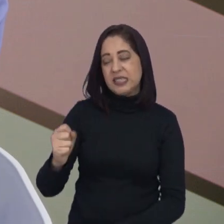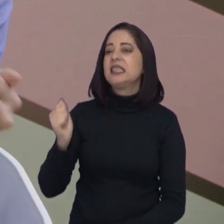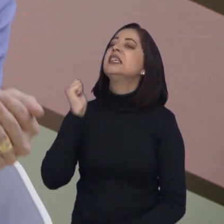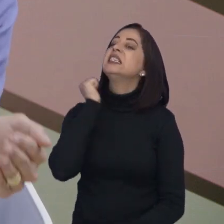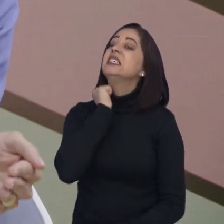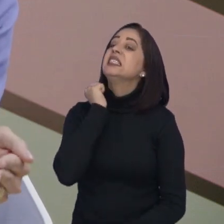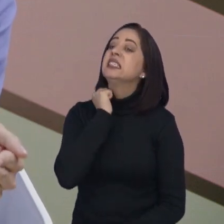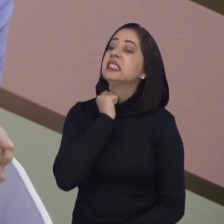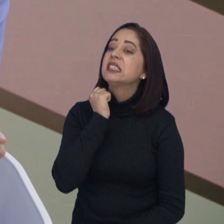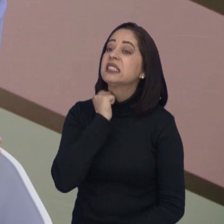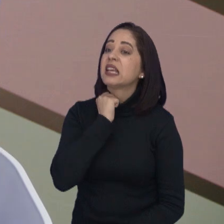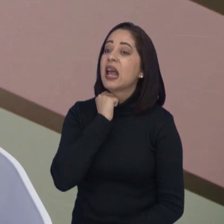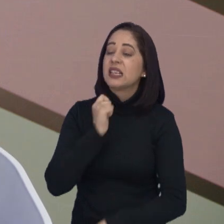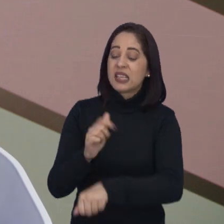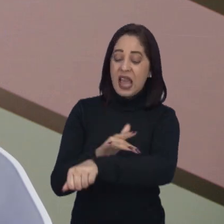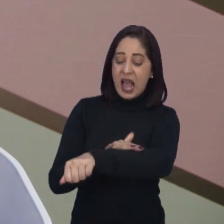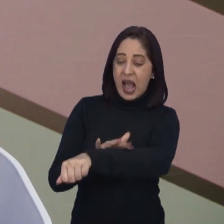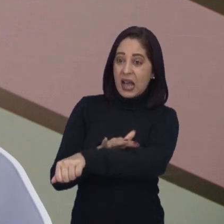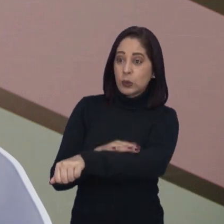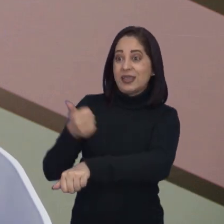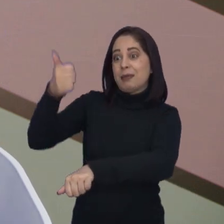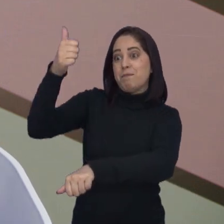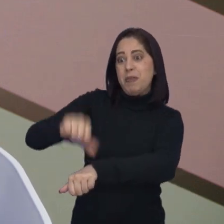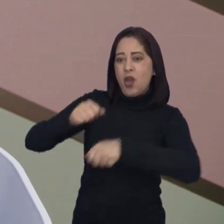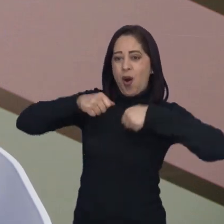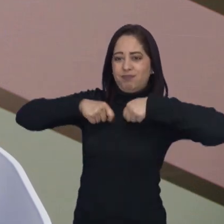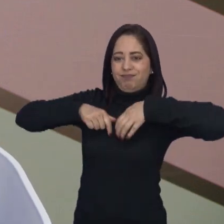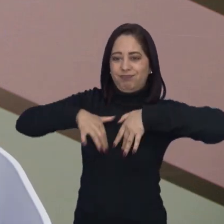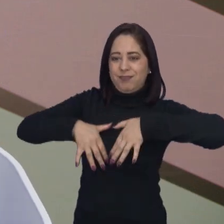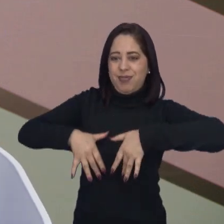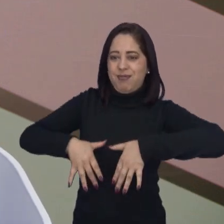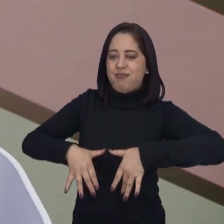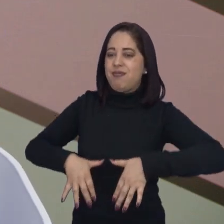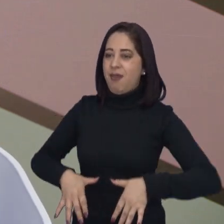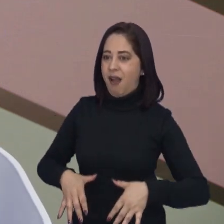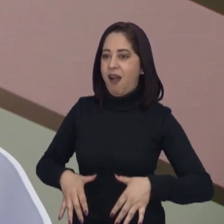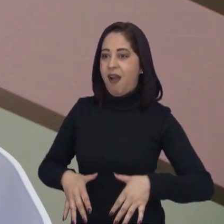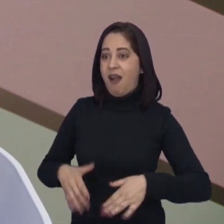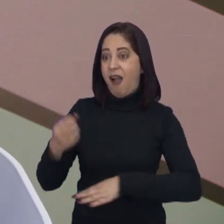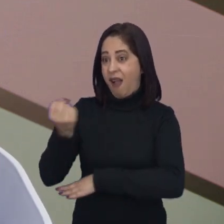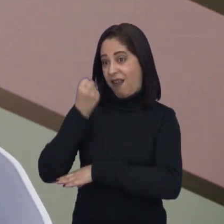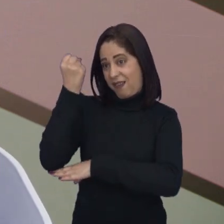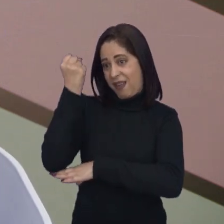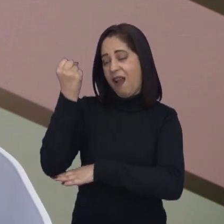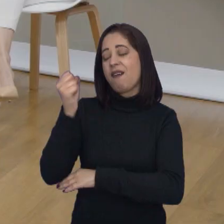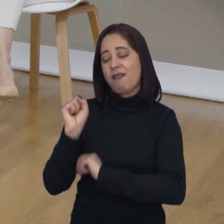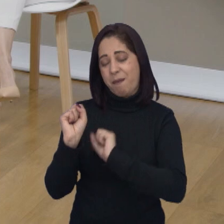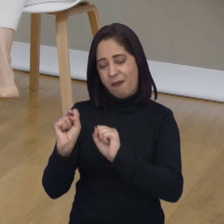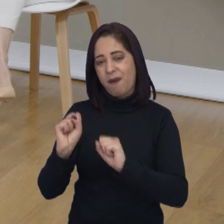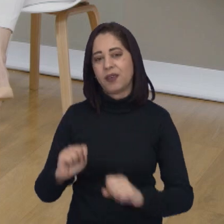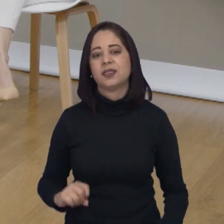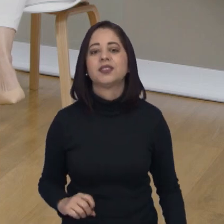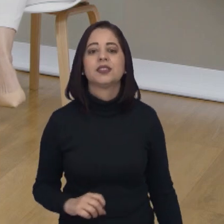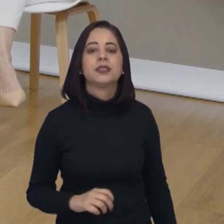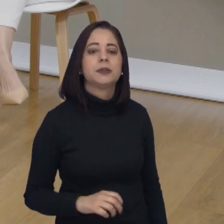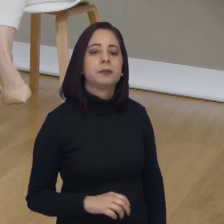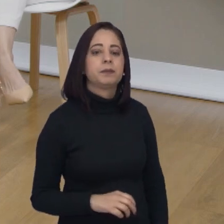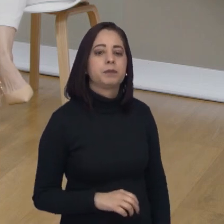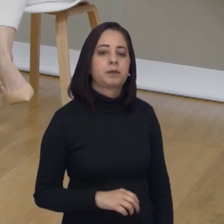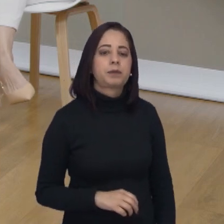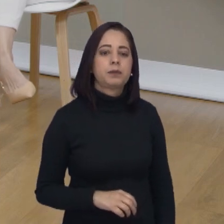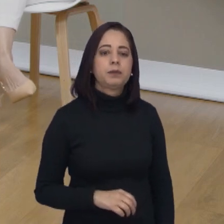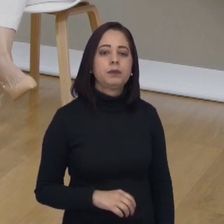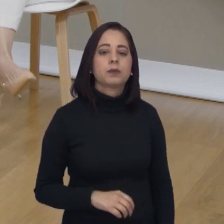tanto desencadear a doença, quanto piorar, agravar a doença. Entendi, doutora. E hoje, quais são